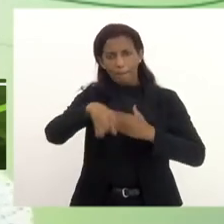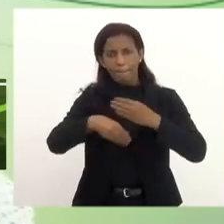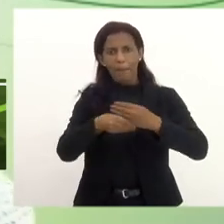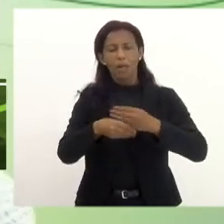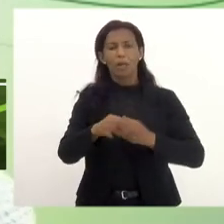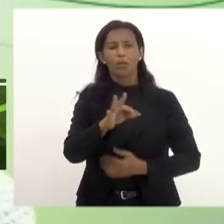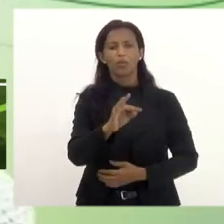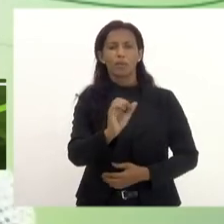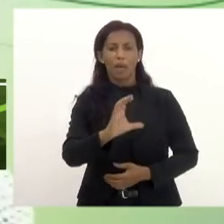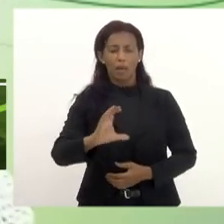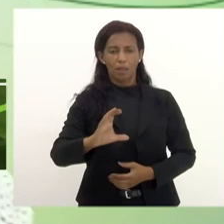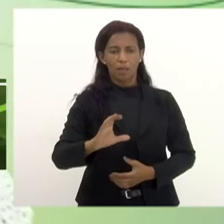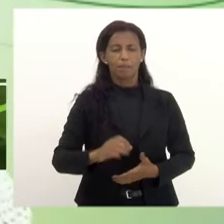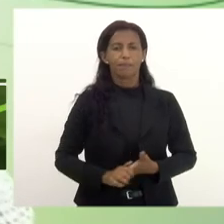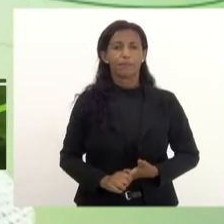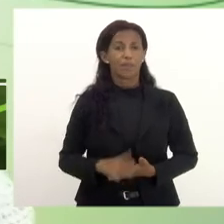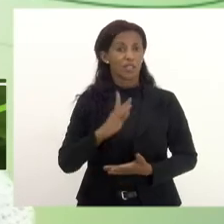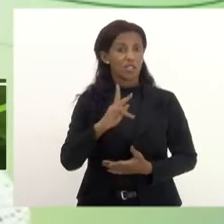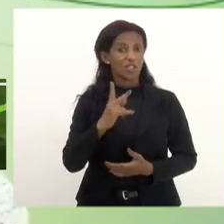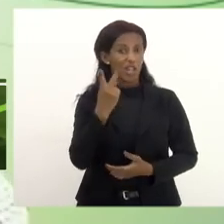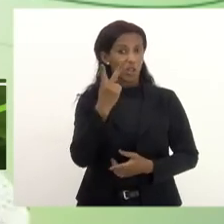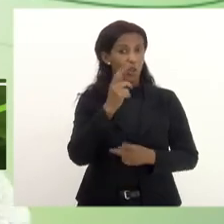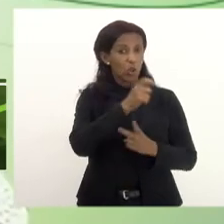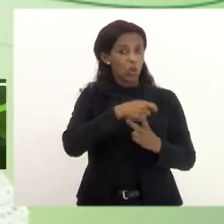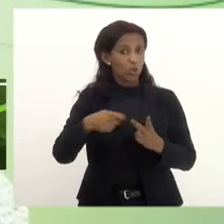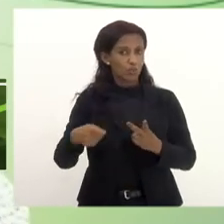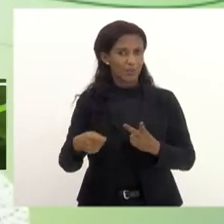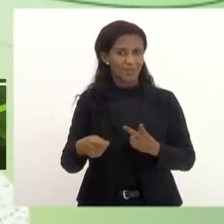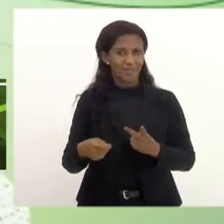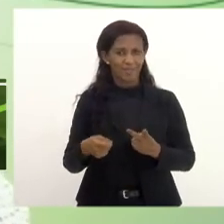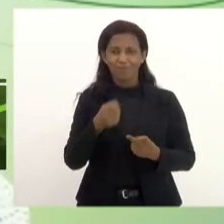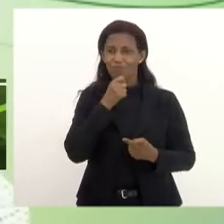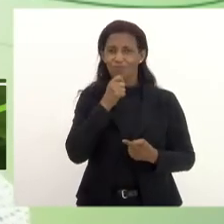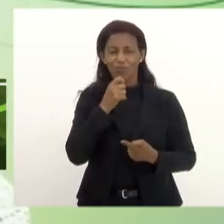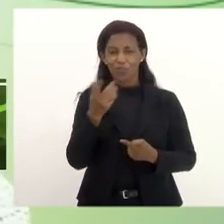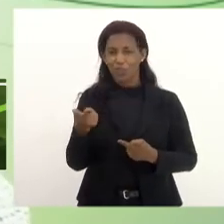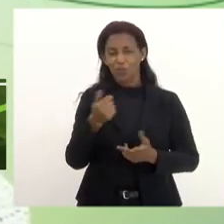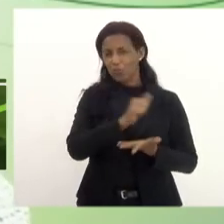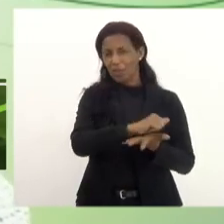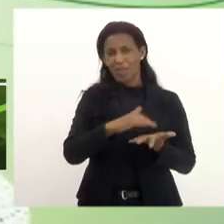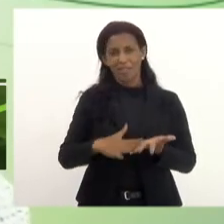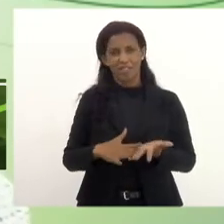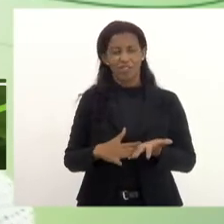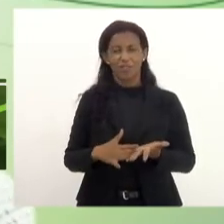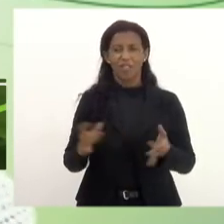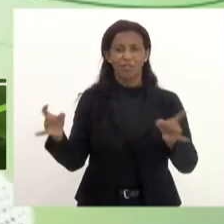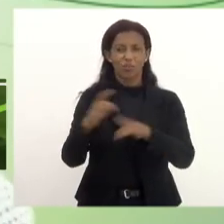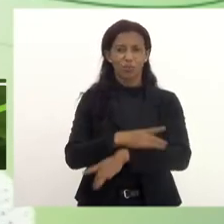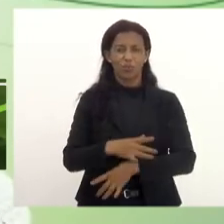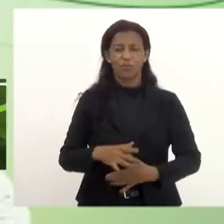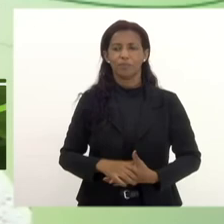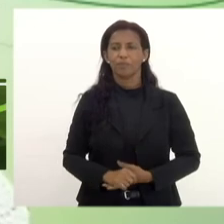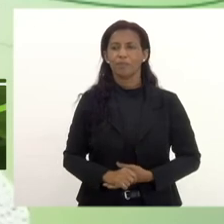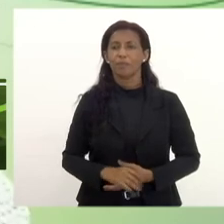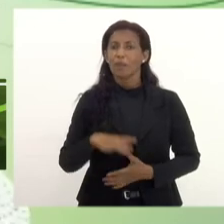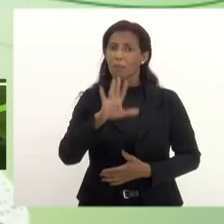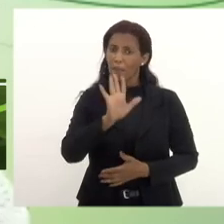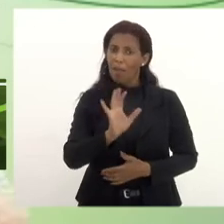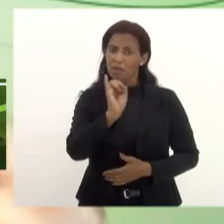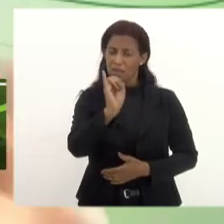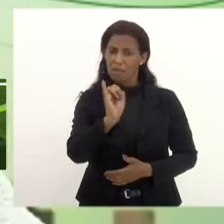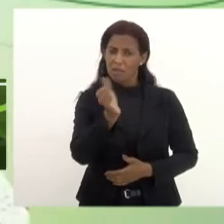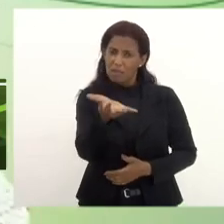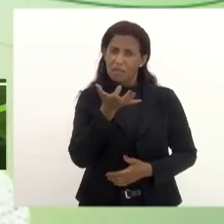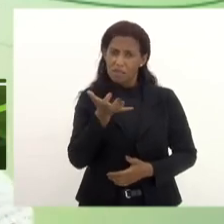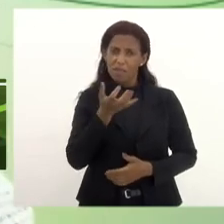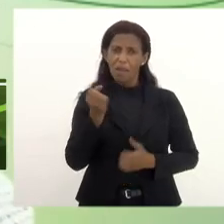TAC. E já se passaram praticamente 2 meses sem a gente ter todas essas atividades que serão possíveis. Mas se a senhora quiser, a